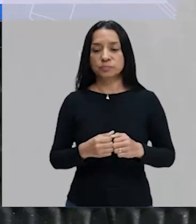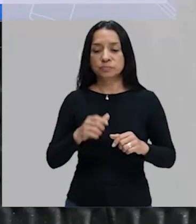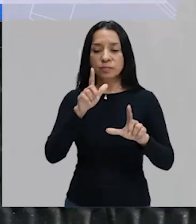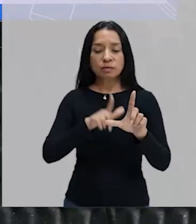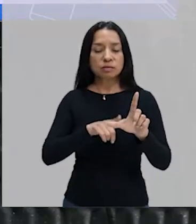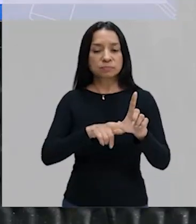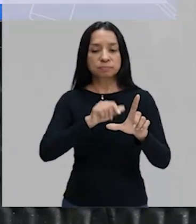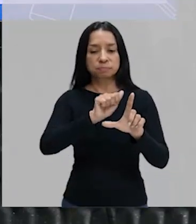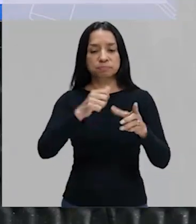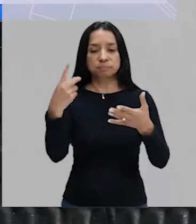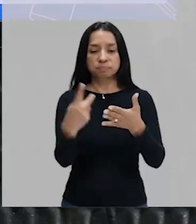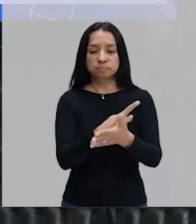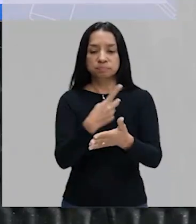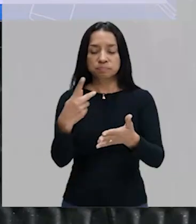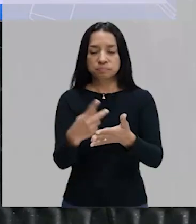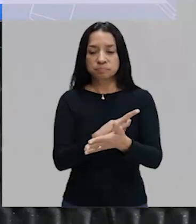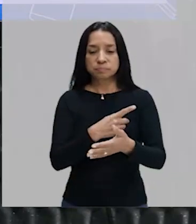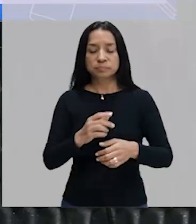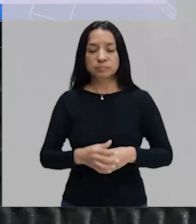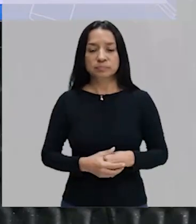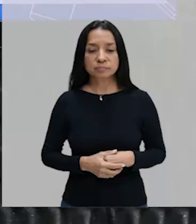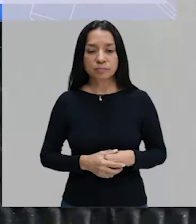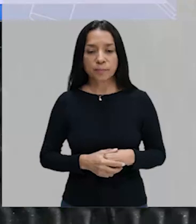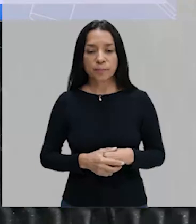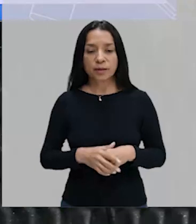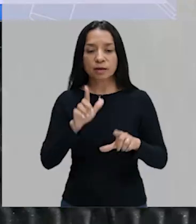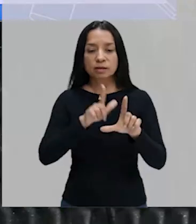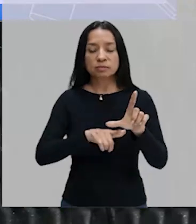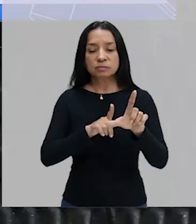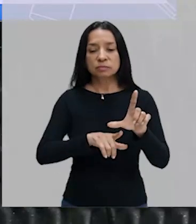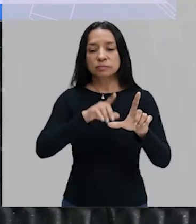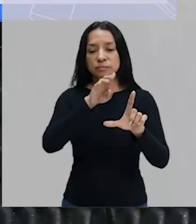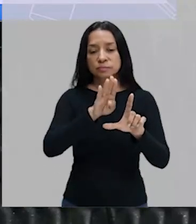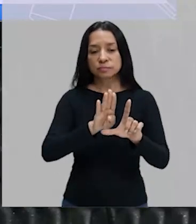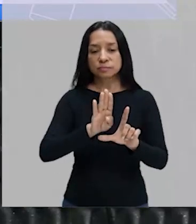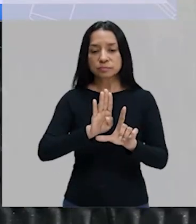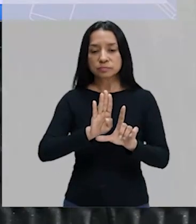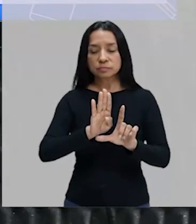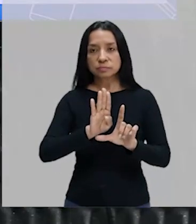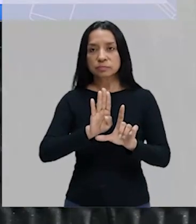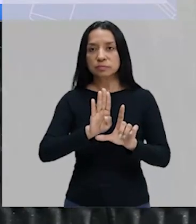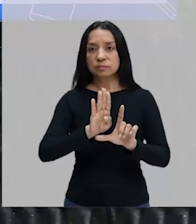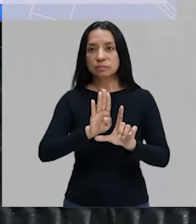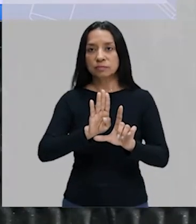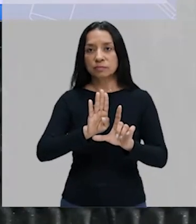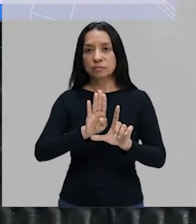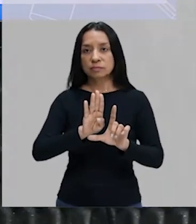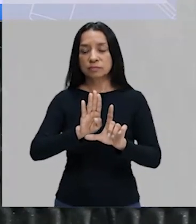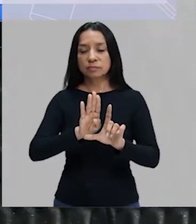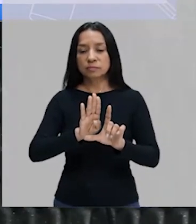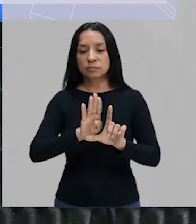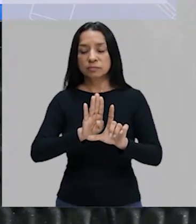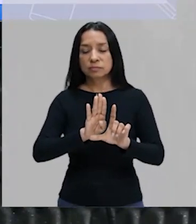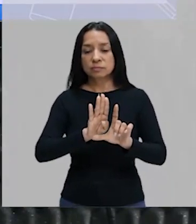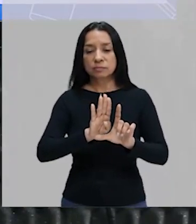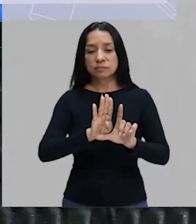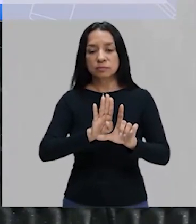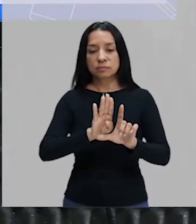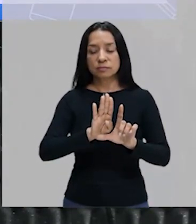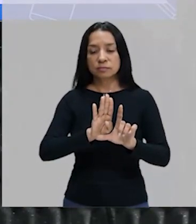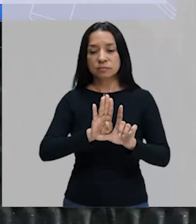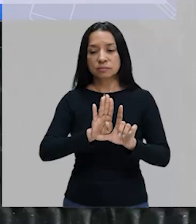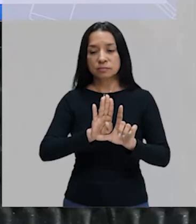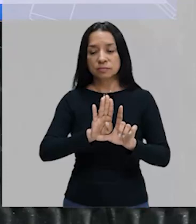está errada. A letra B. O Paleozoico é formado pelo surgimento de peixes